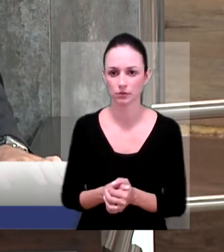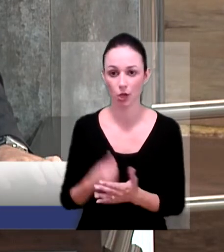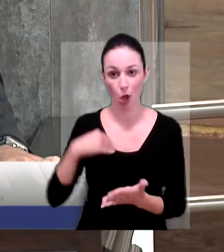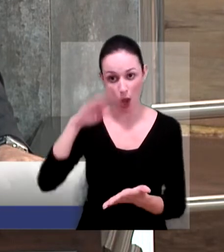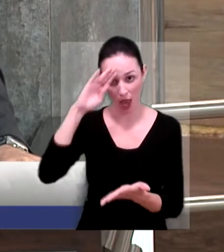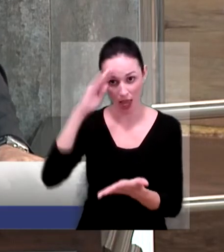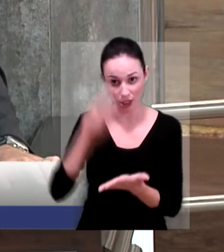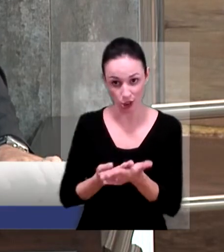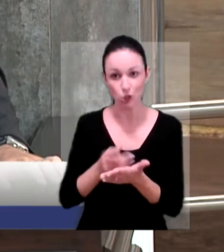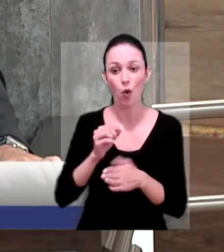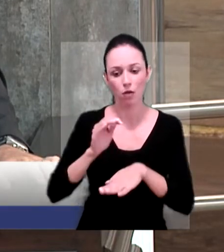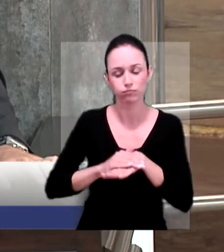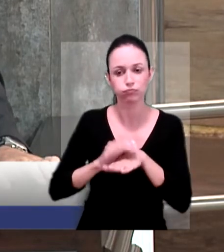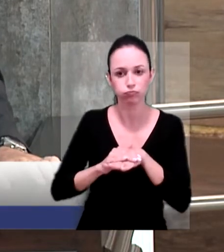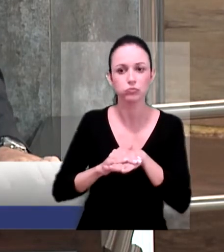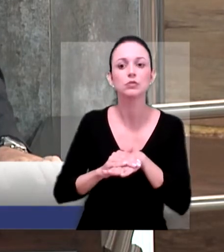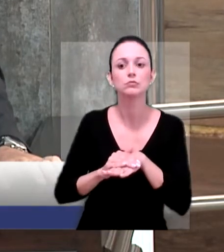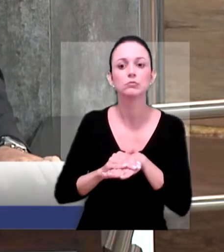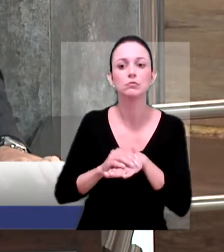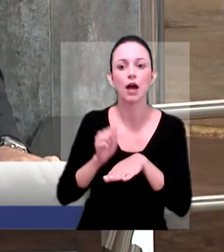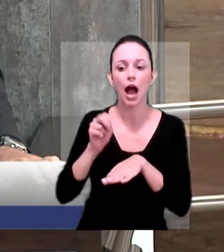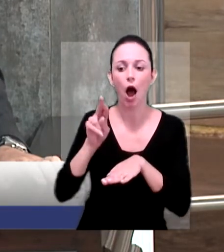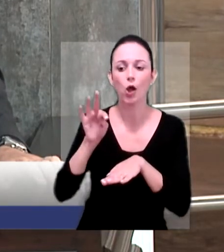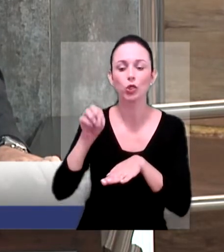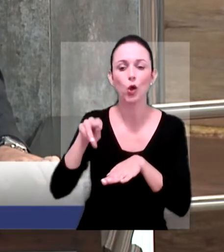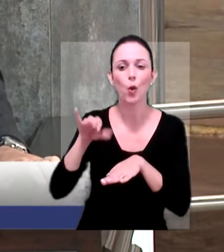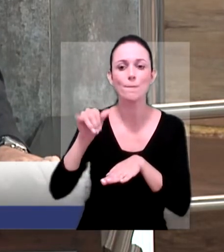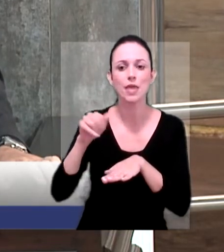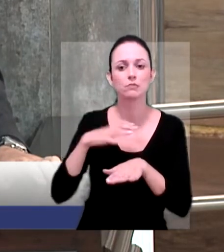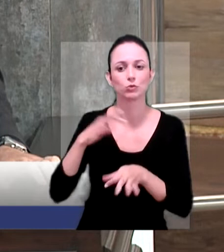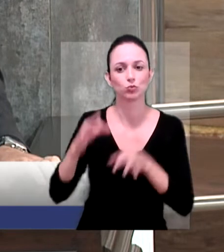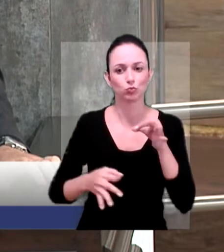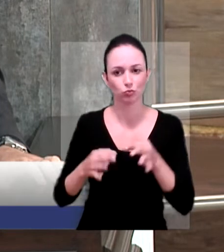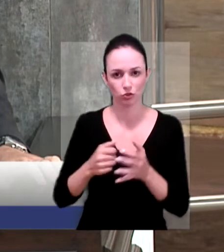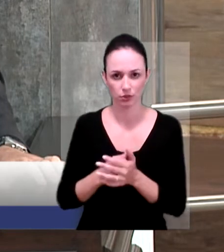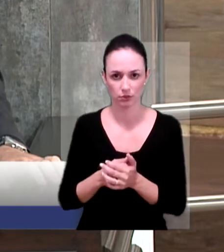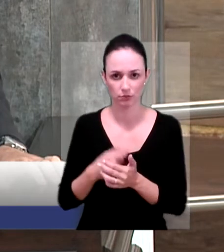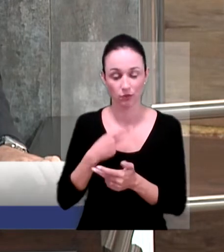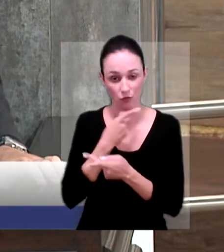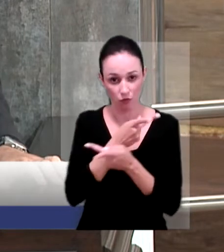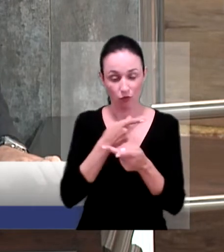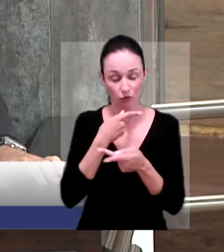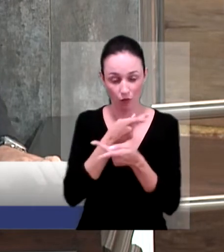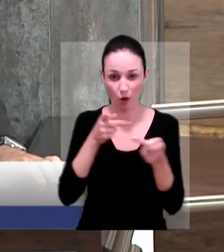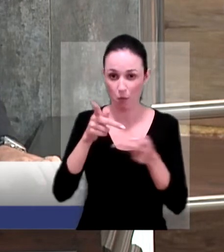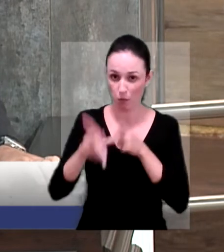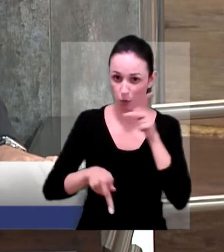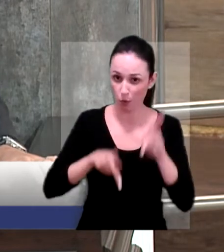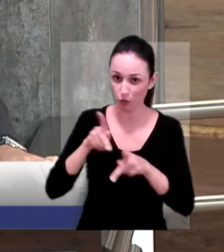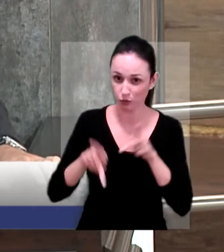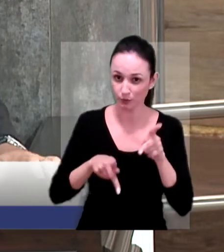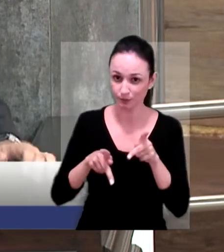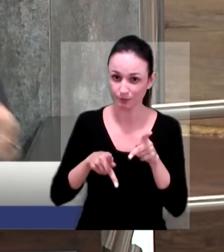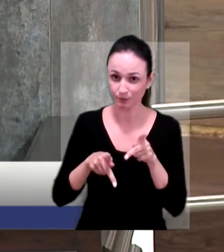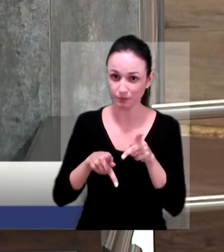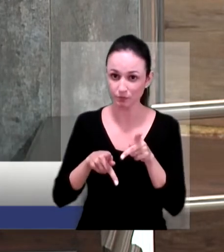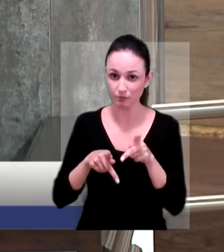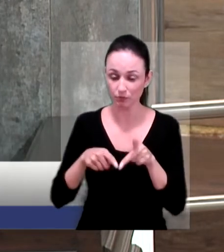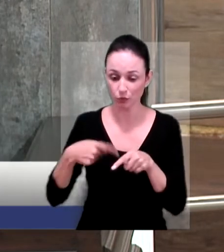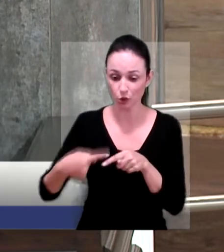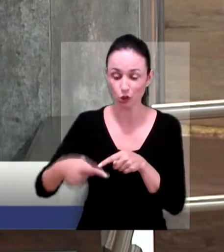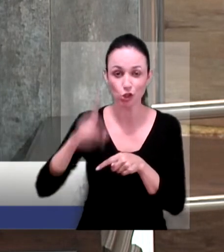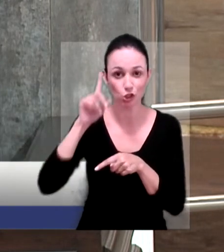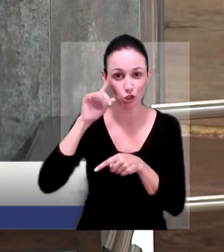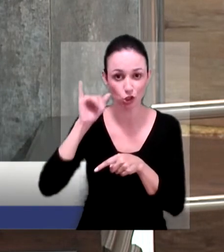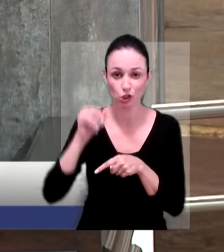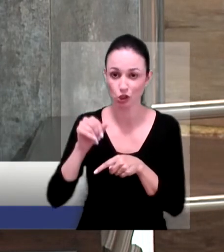justiça. Aproveito para poder externar à população que durante os próximos dias eu irei